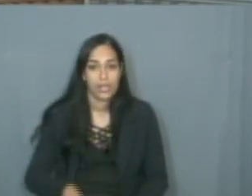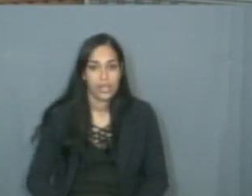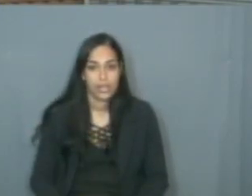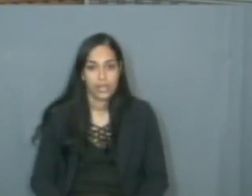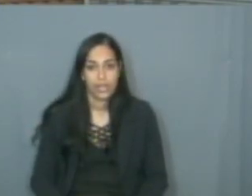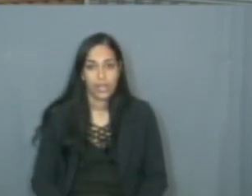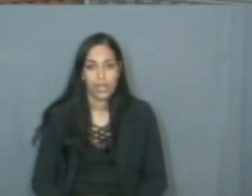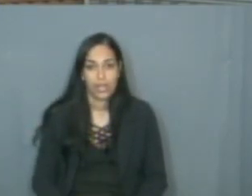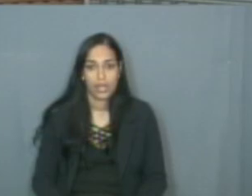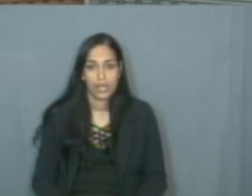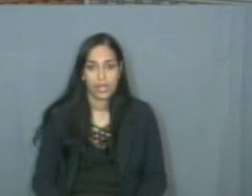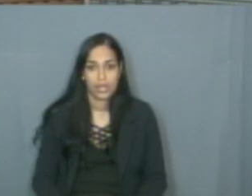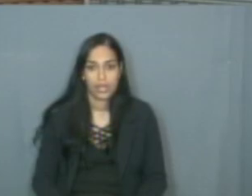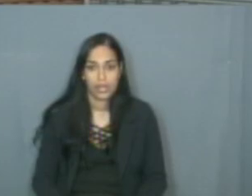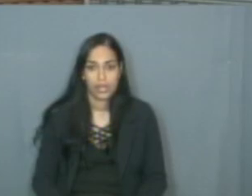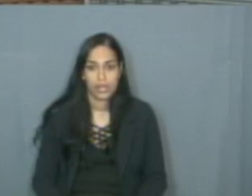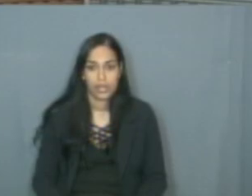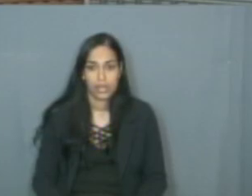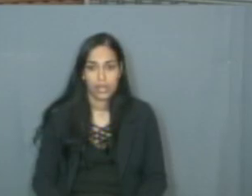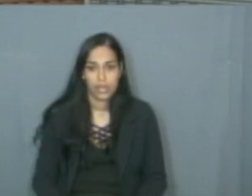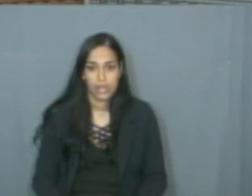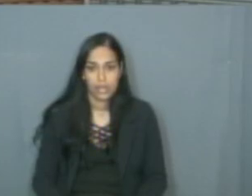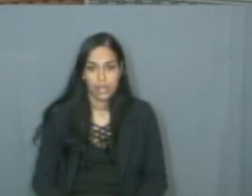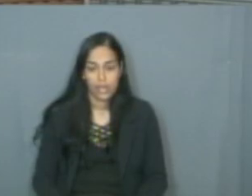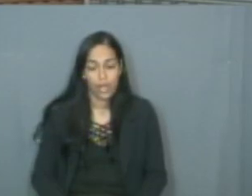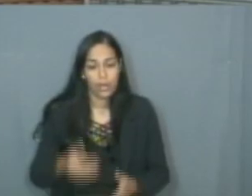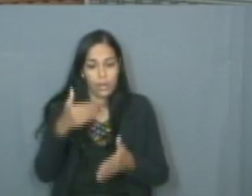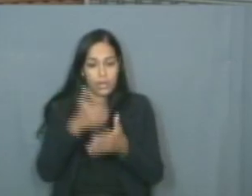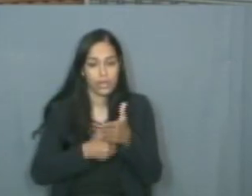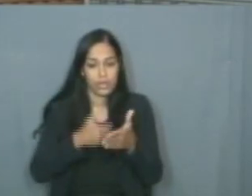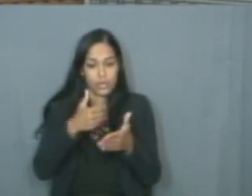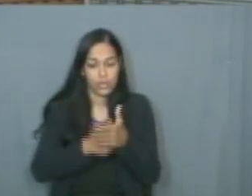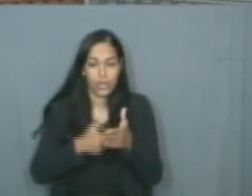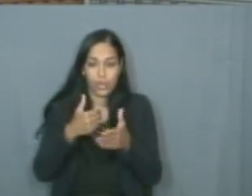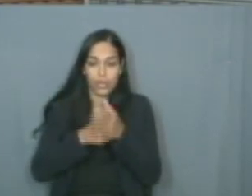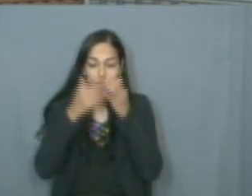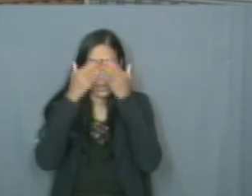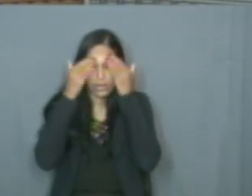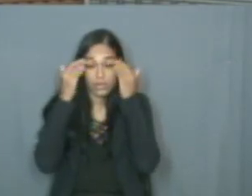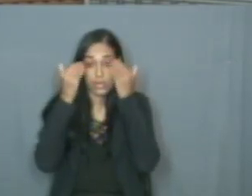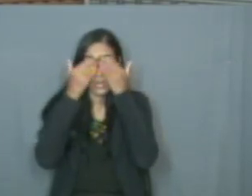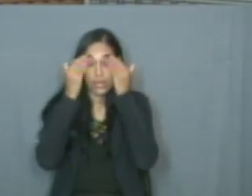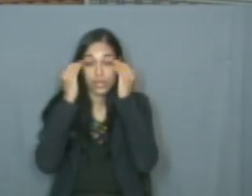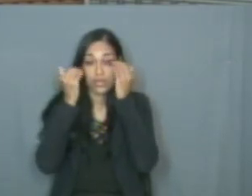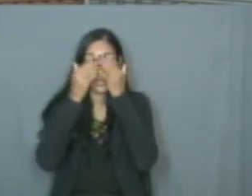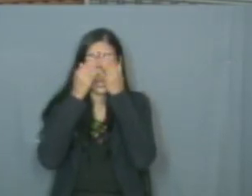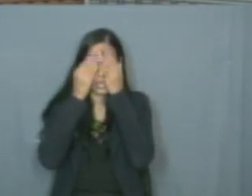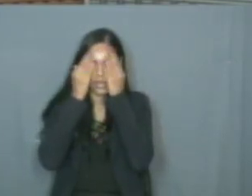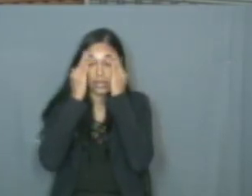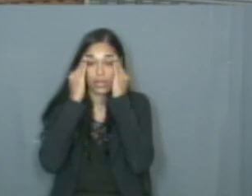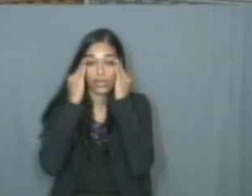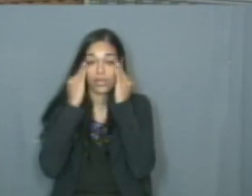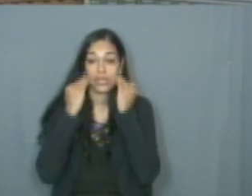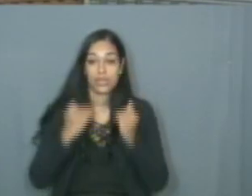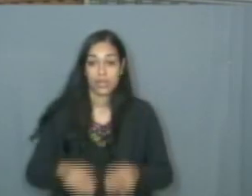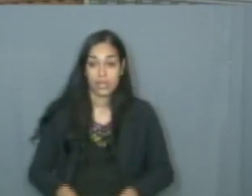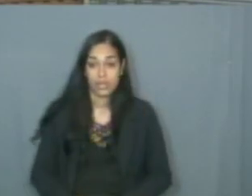mãos a concentração de incidência de descontos associativos em Vertente do Lério.